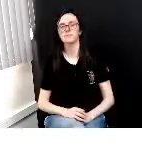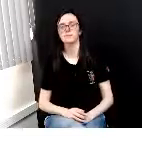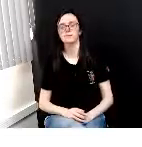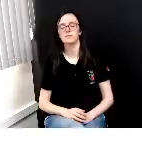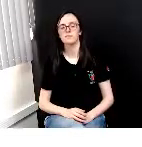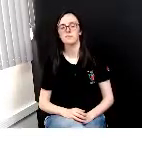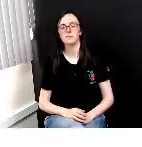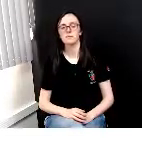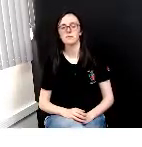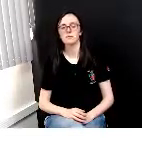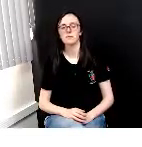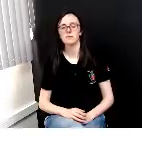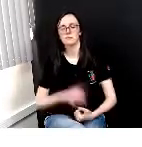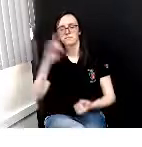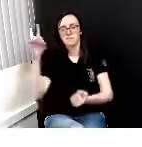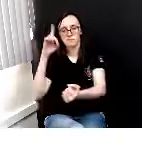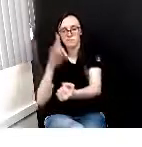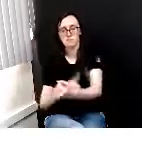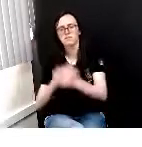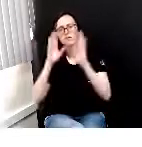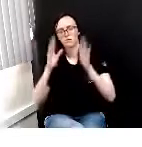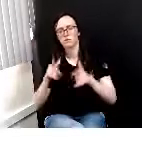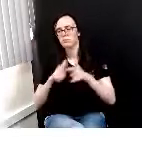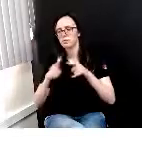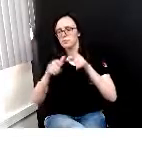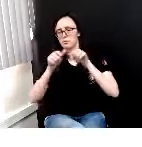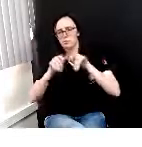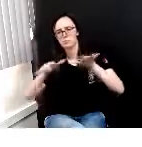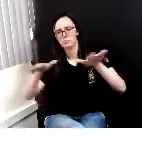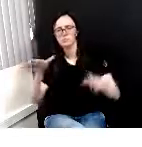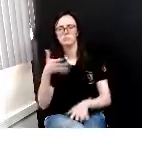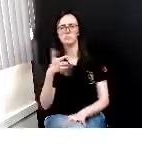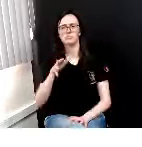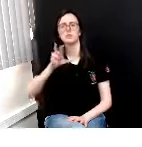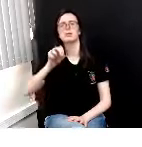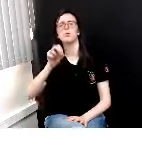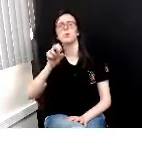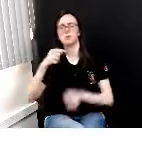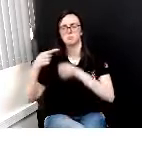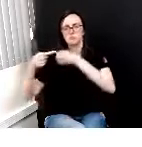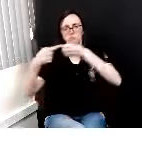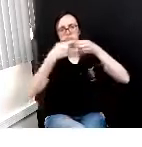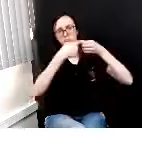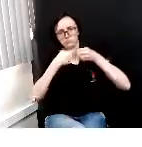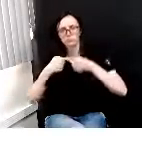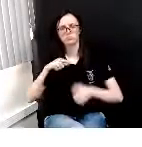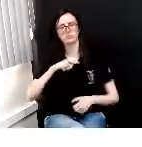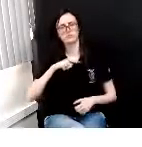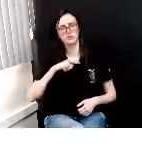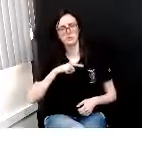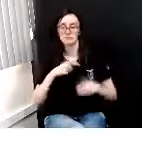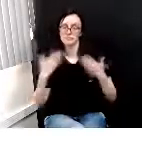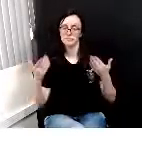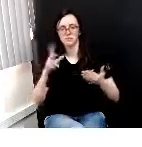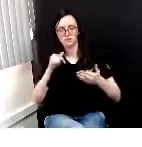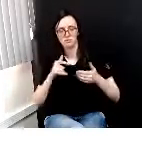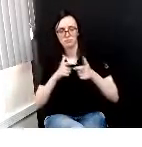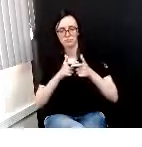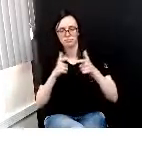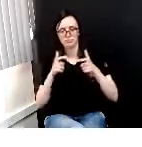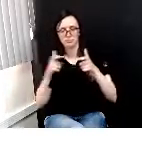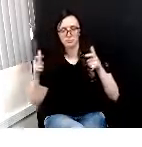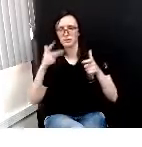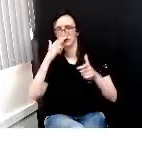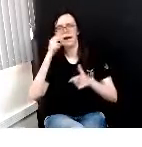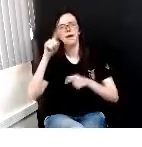dengue já é uma epidemia em cerca de 50 municípios presente, e isso vem crescendo, é uma